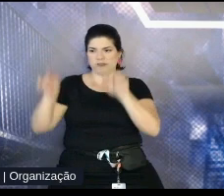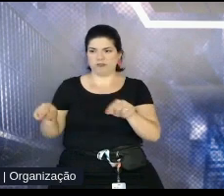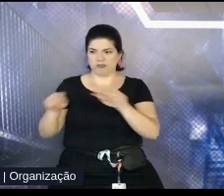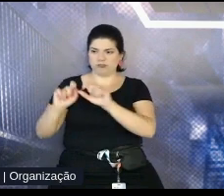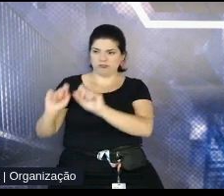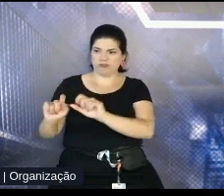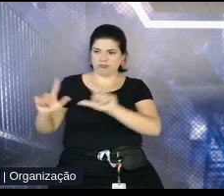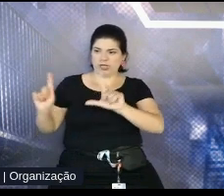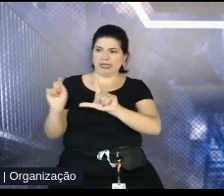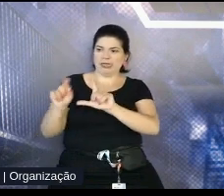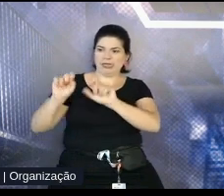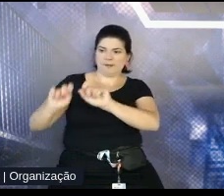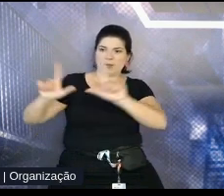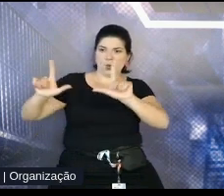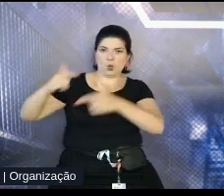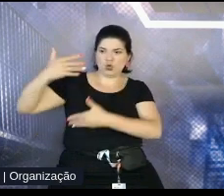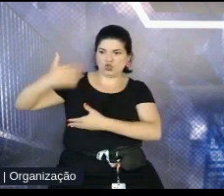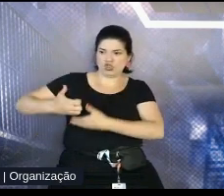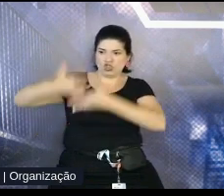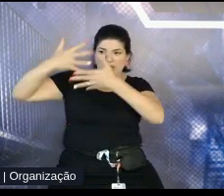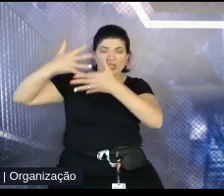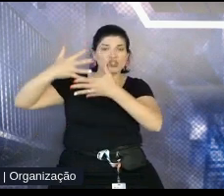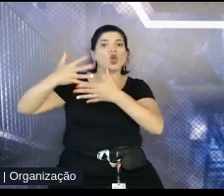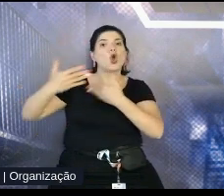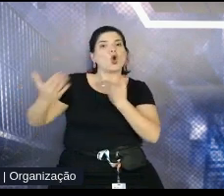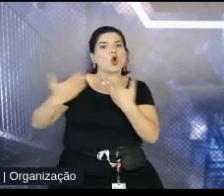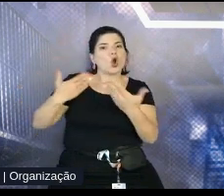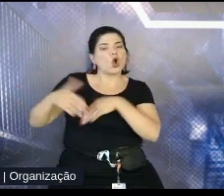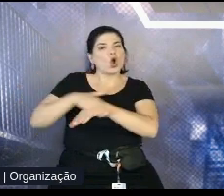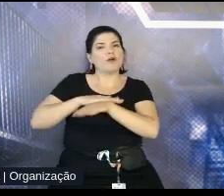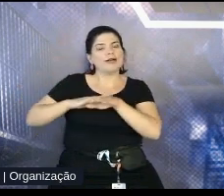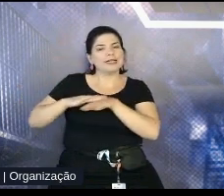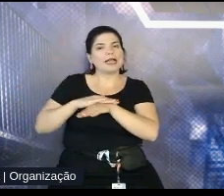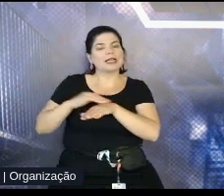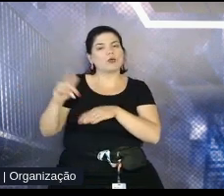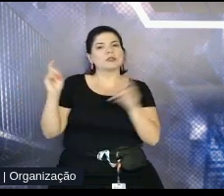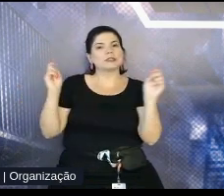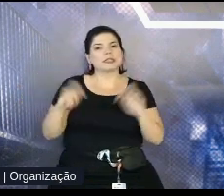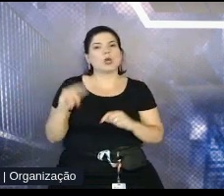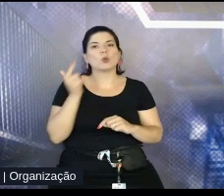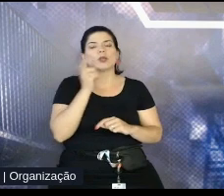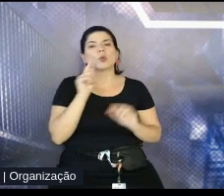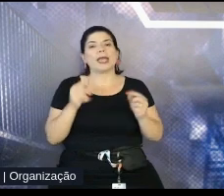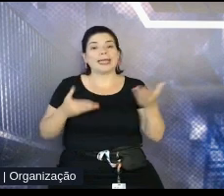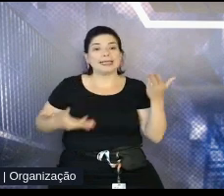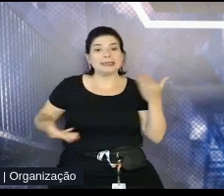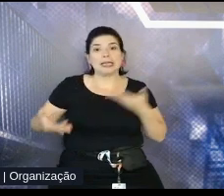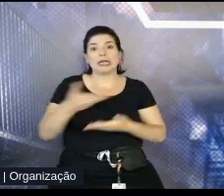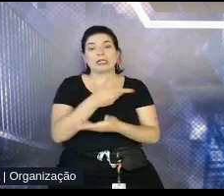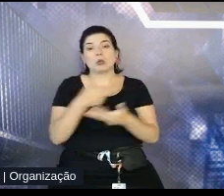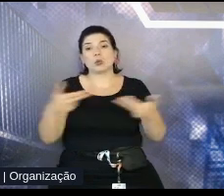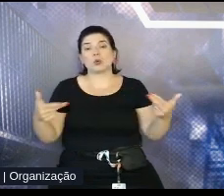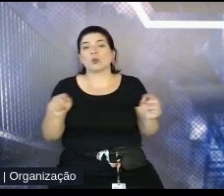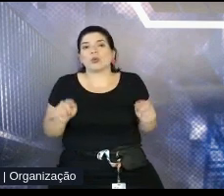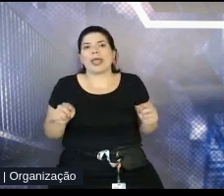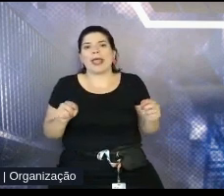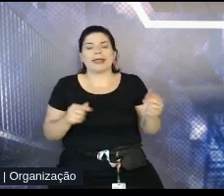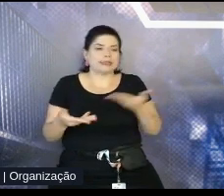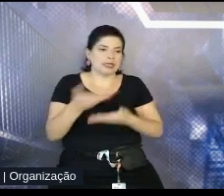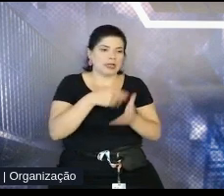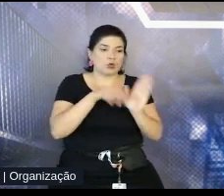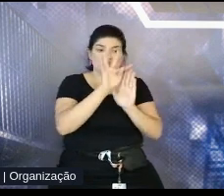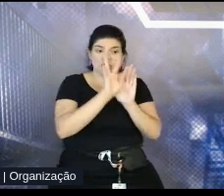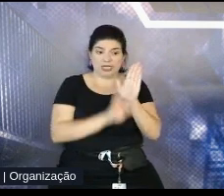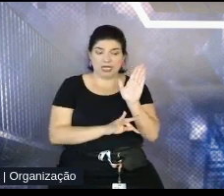conversação. E a partir do momento que a gente tem esses bots de conversação, a gente consegue estar montando interações ali, que são interações textuais,